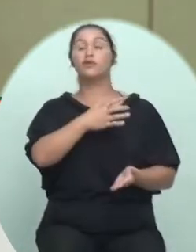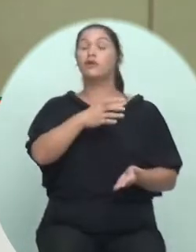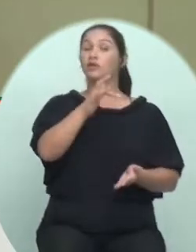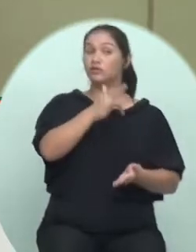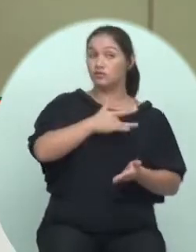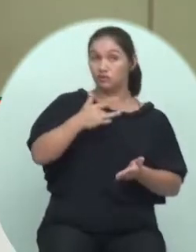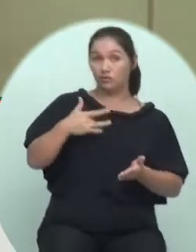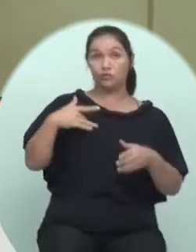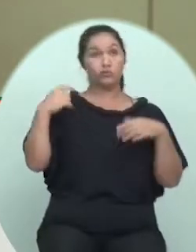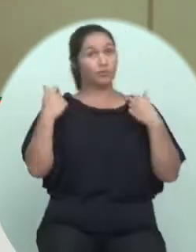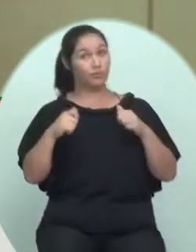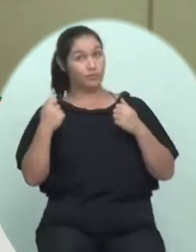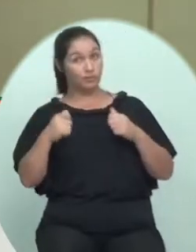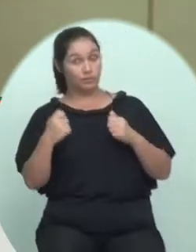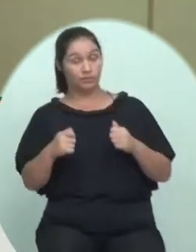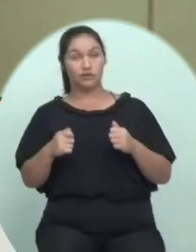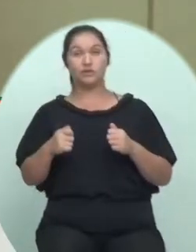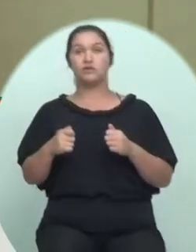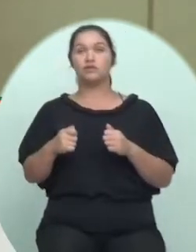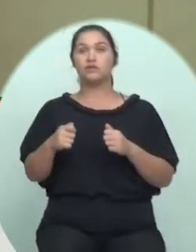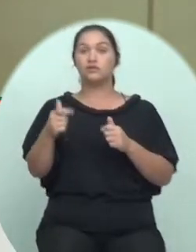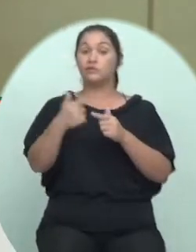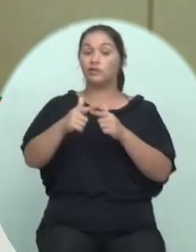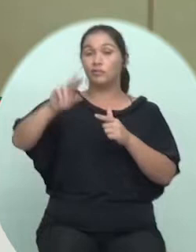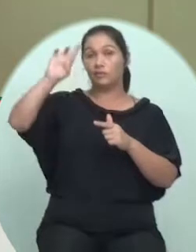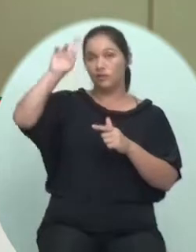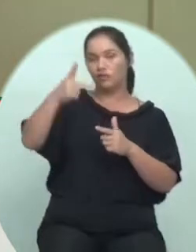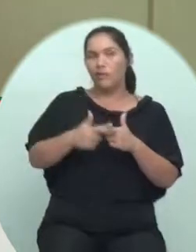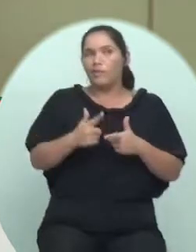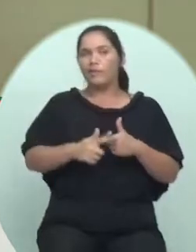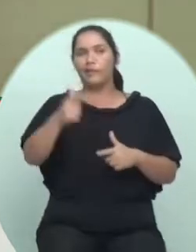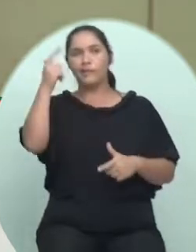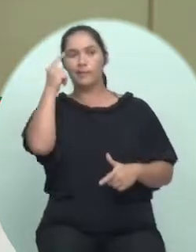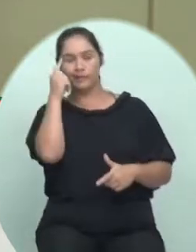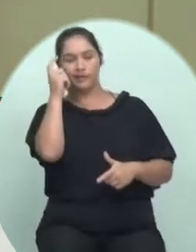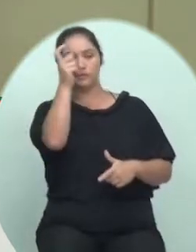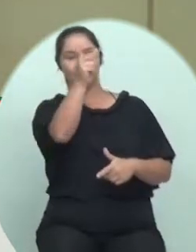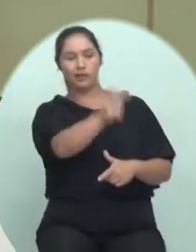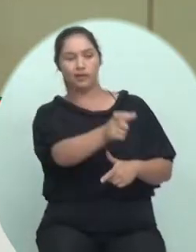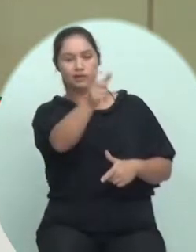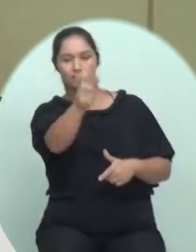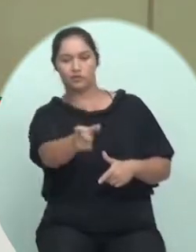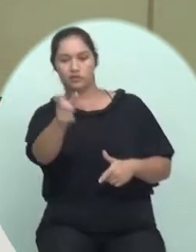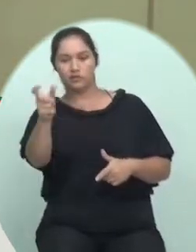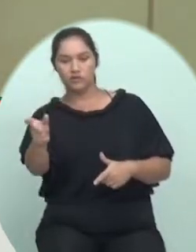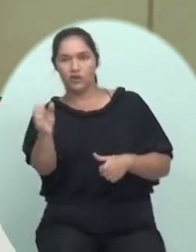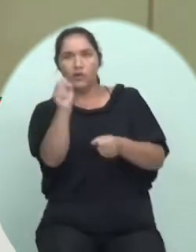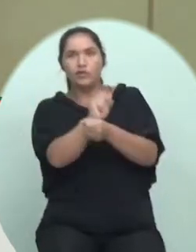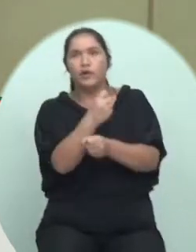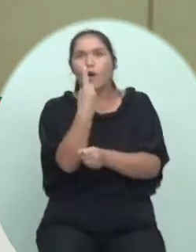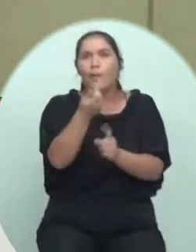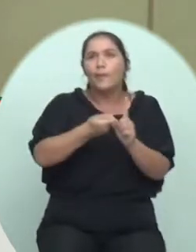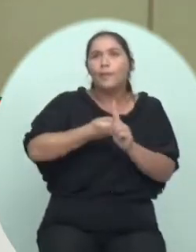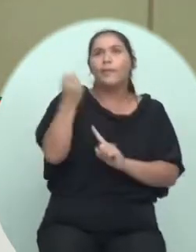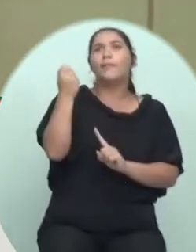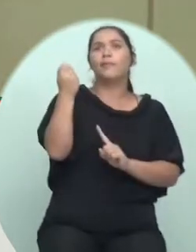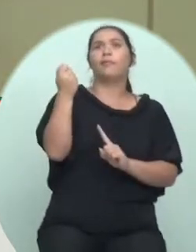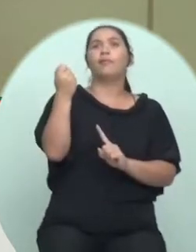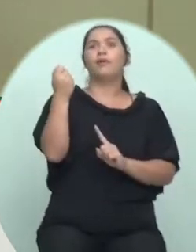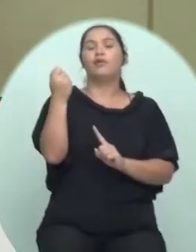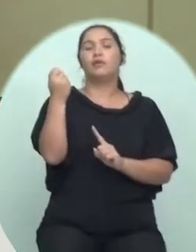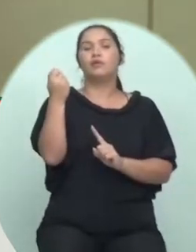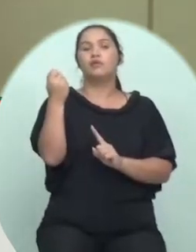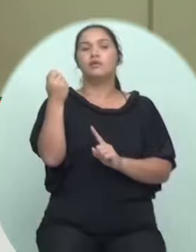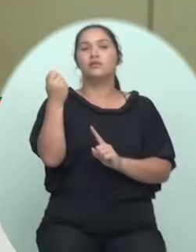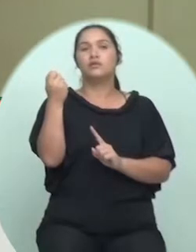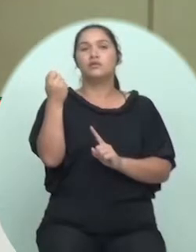o munícipe não pode esperar um mês para ser atendido se ele está doente, se ele precisa de uma consulta. Né? Ele não pode